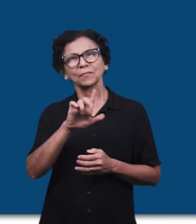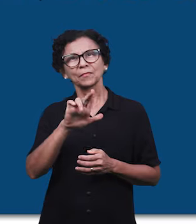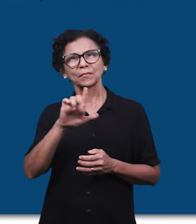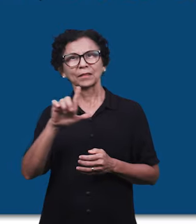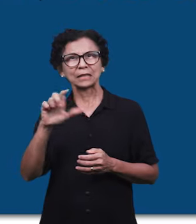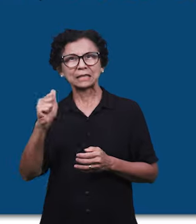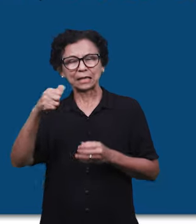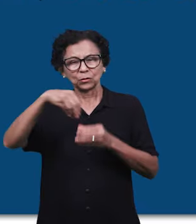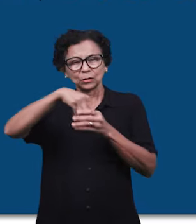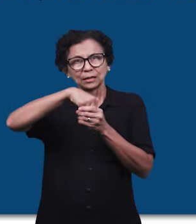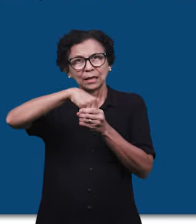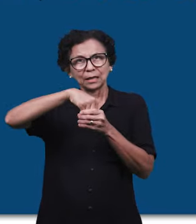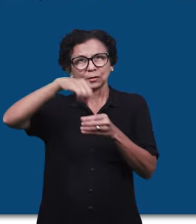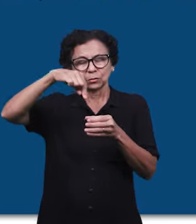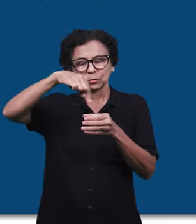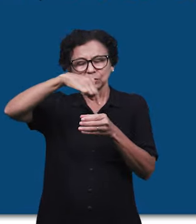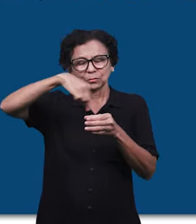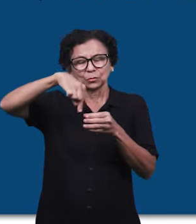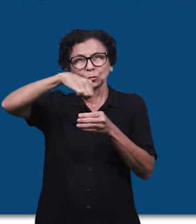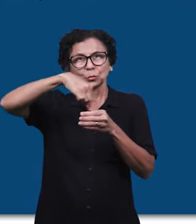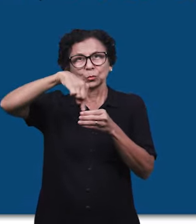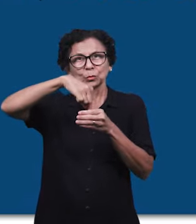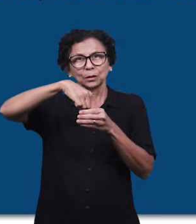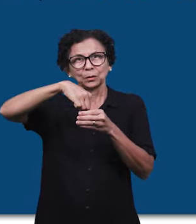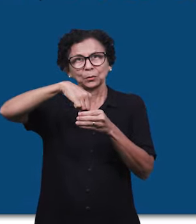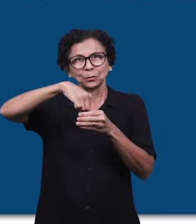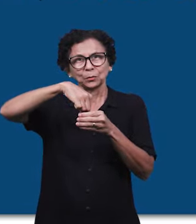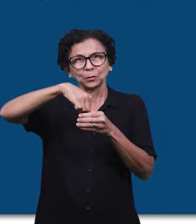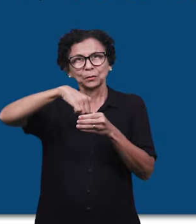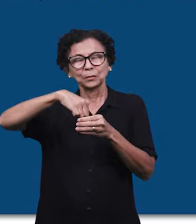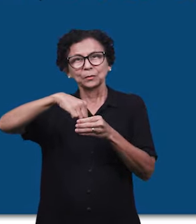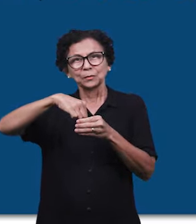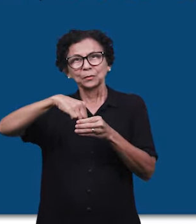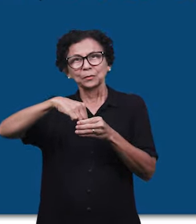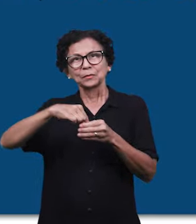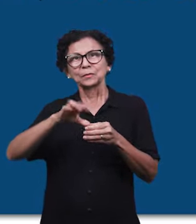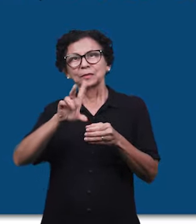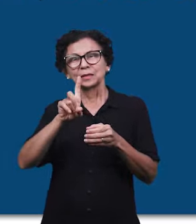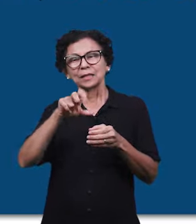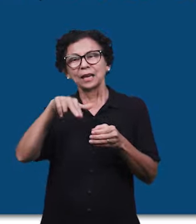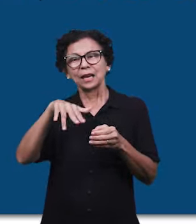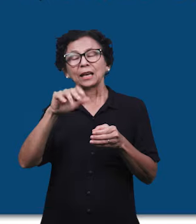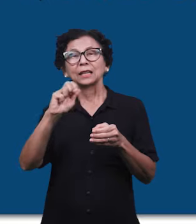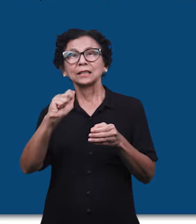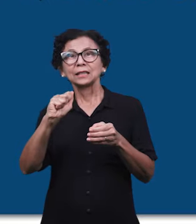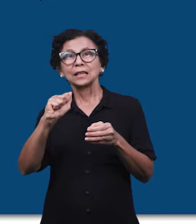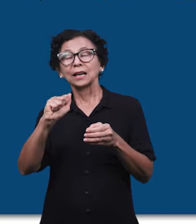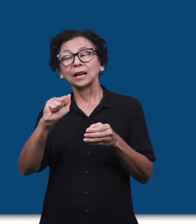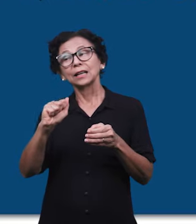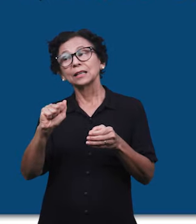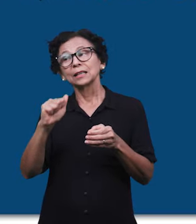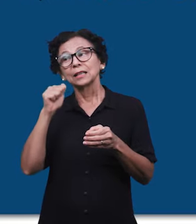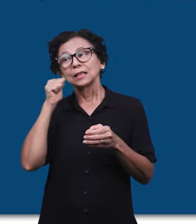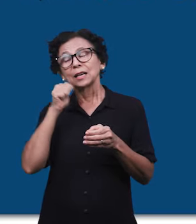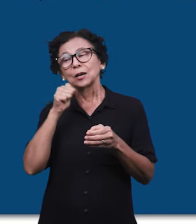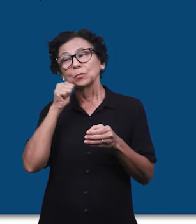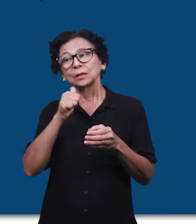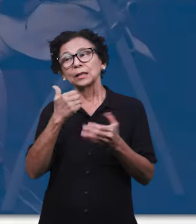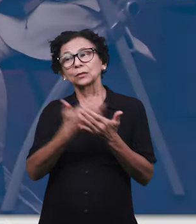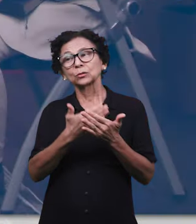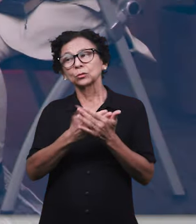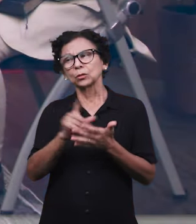não é esse DNA que ela estudou, pastor. Ela estudou o DNA que fica dentro da mitocôndria. E por que isso?